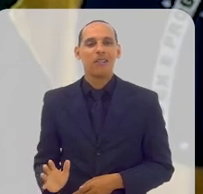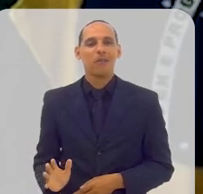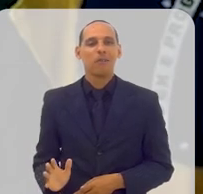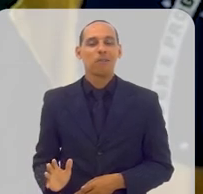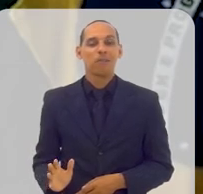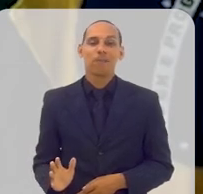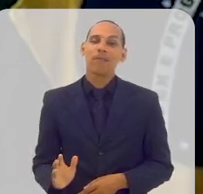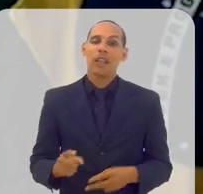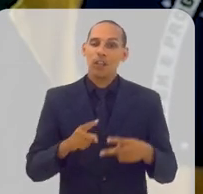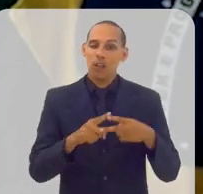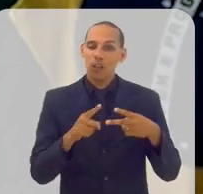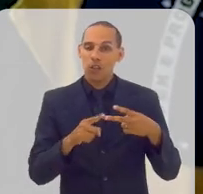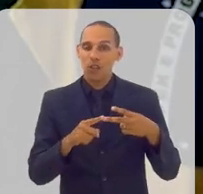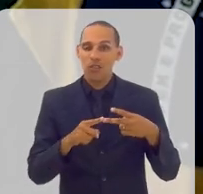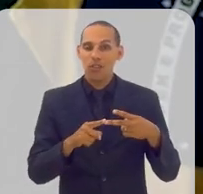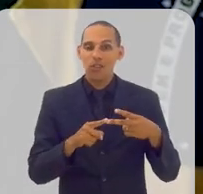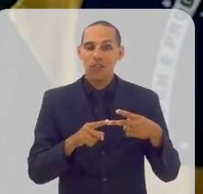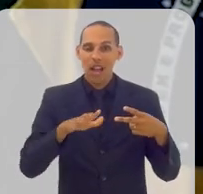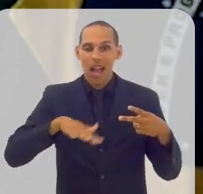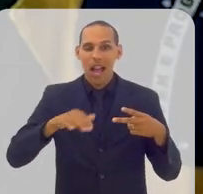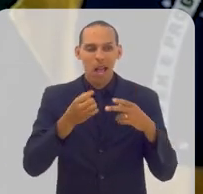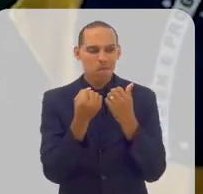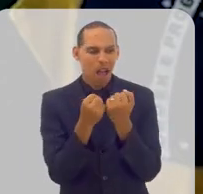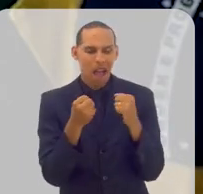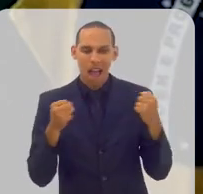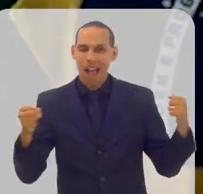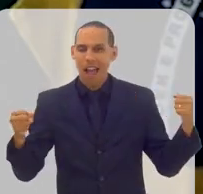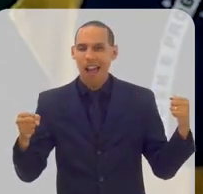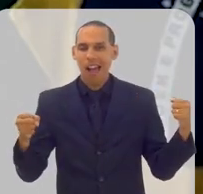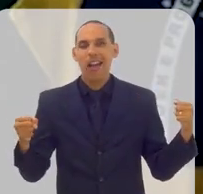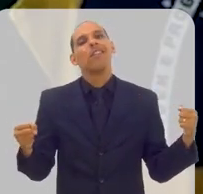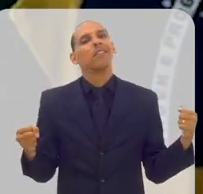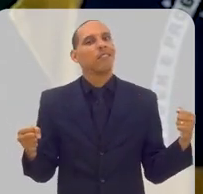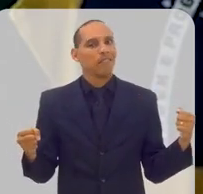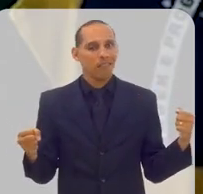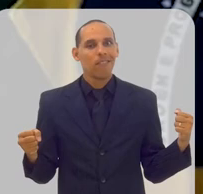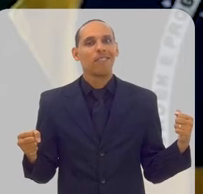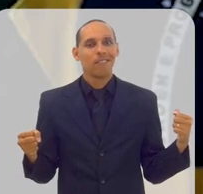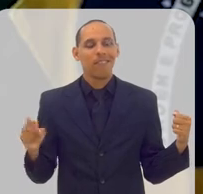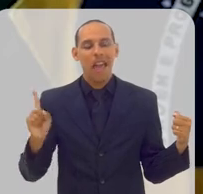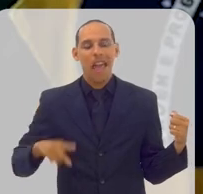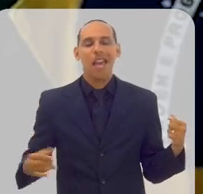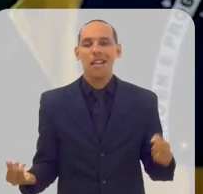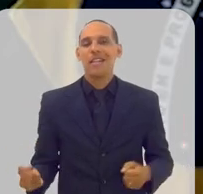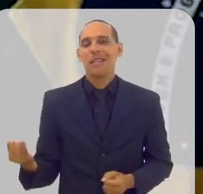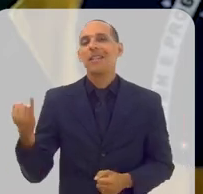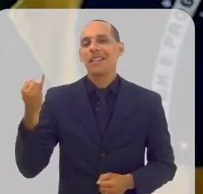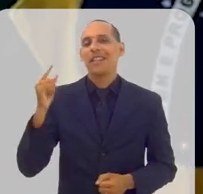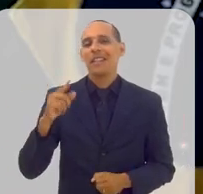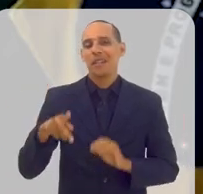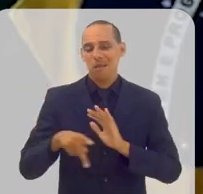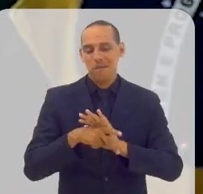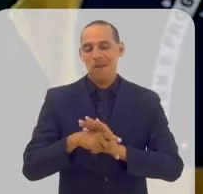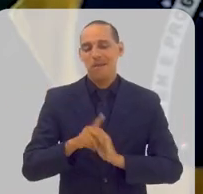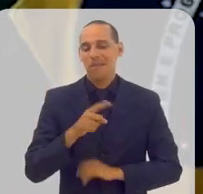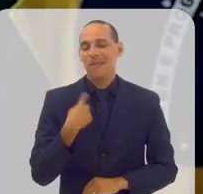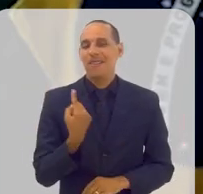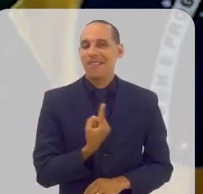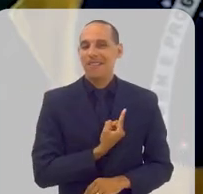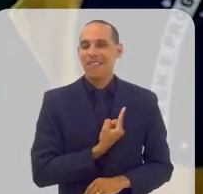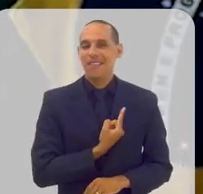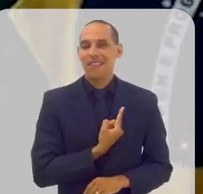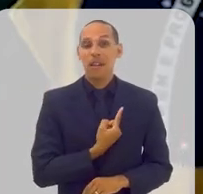diante da extensão das duas áreas são polos muito importantes para nós, tá